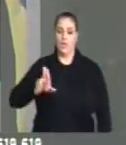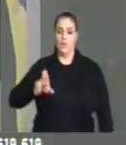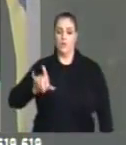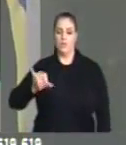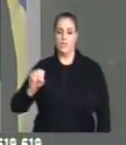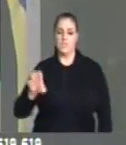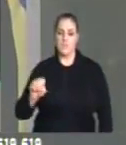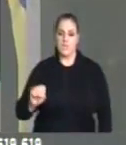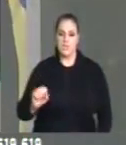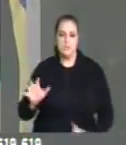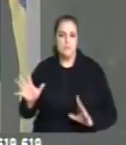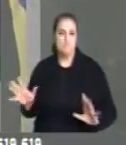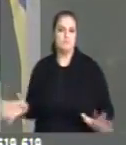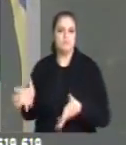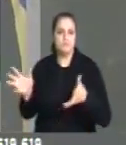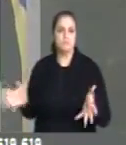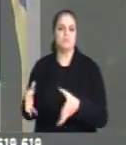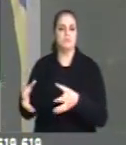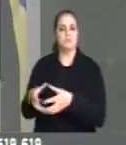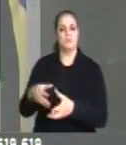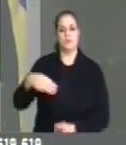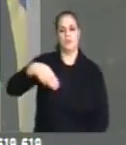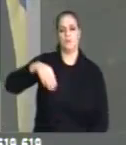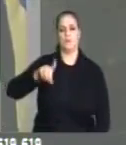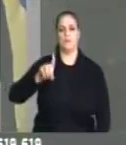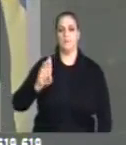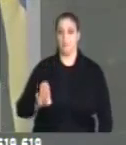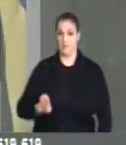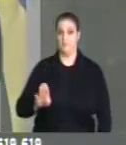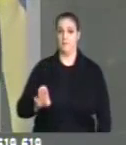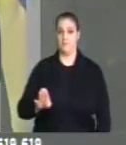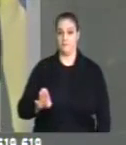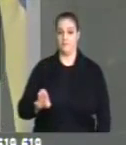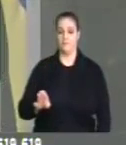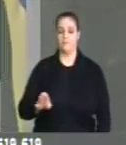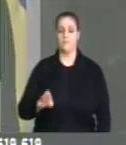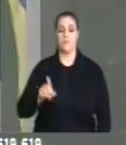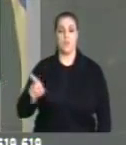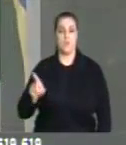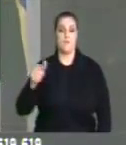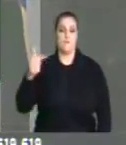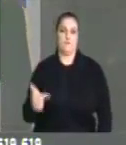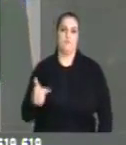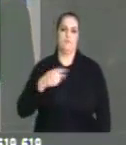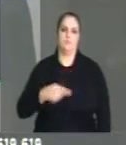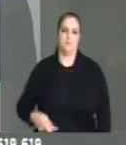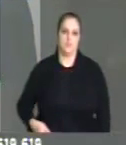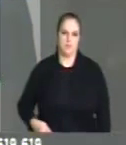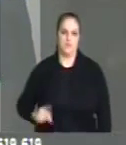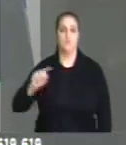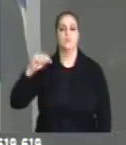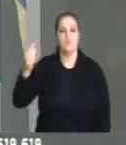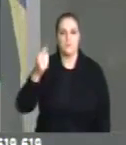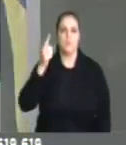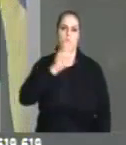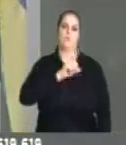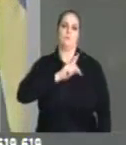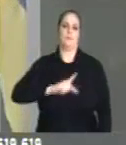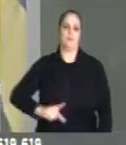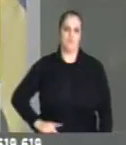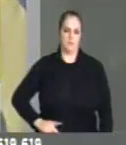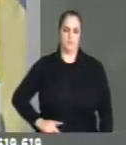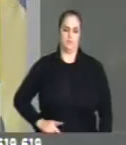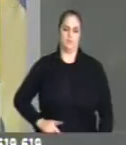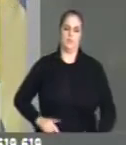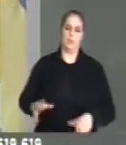Movimento Democrático Brasileiro, o MDB, do qual seria vice-presidente e depois presidente, quando o